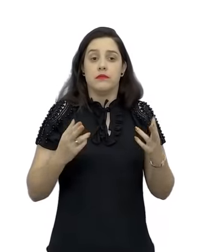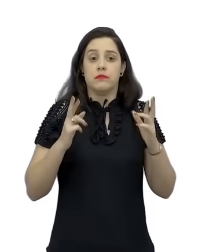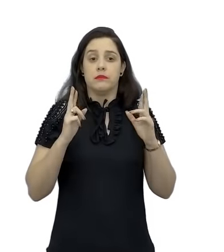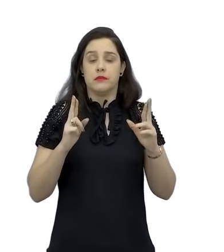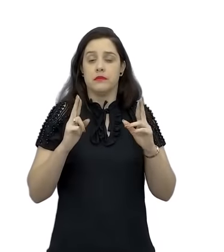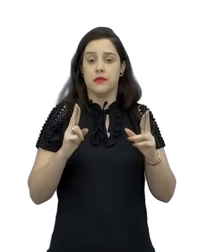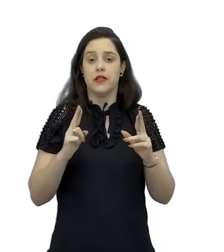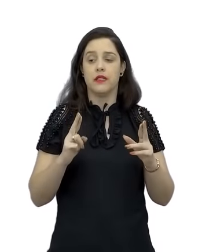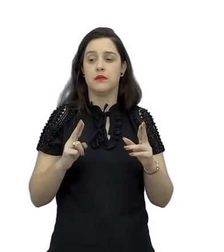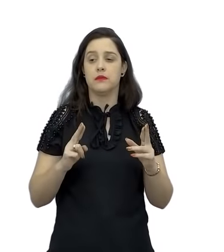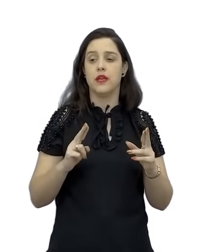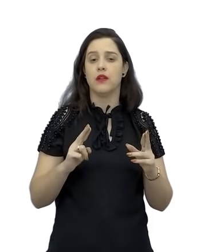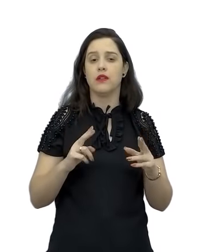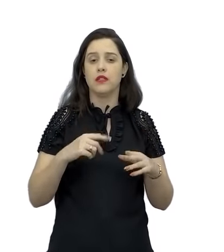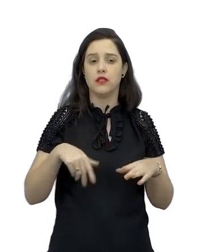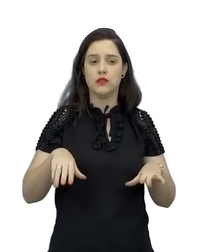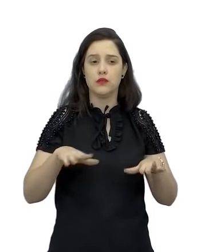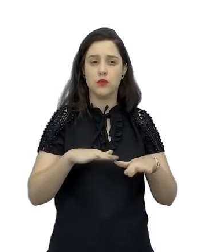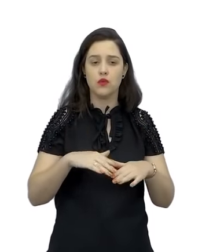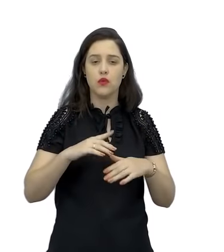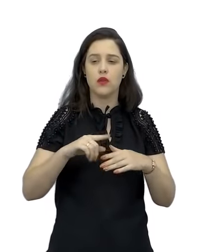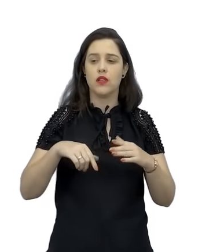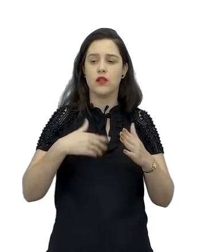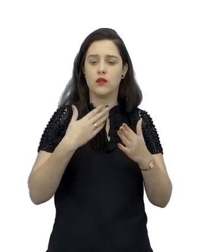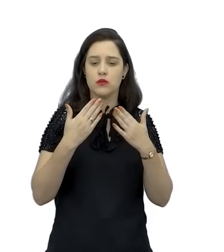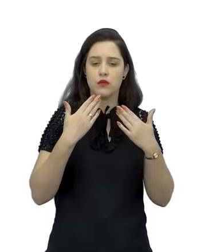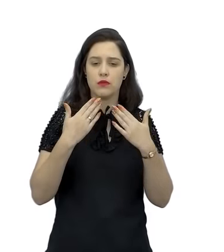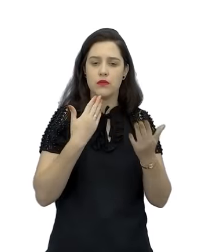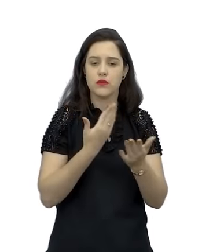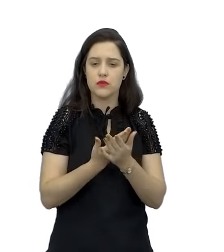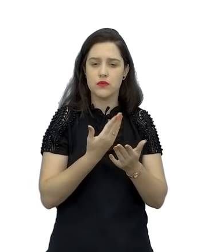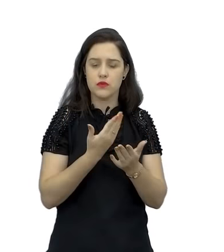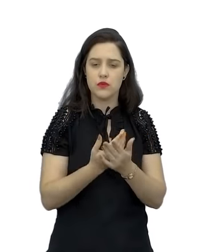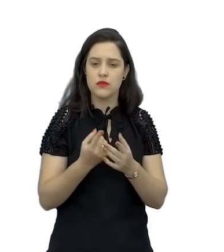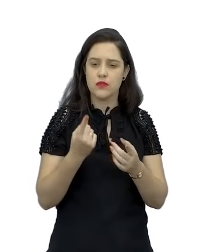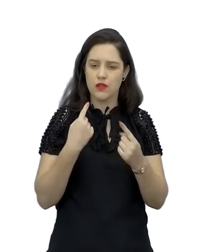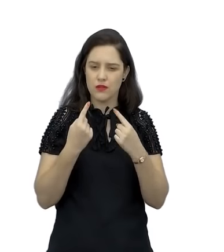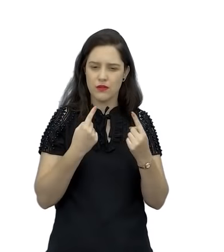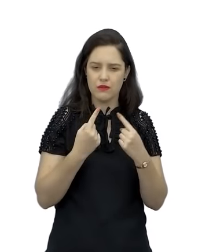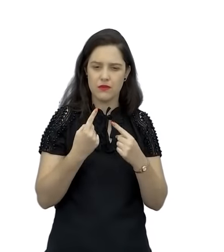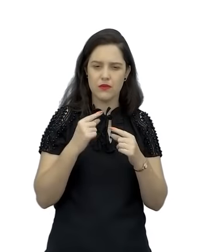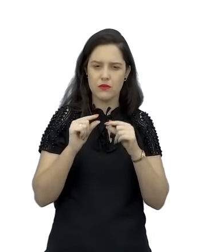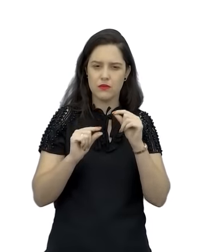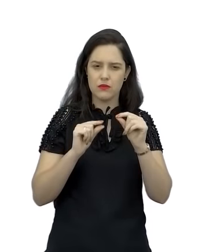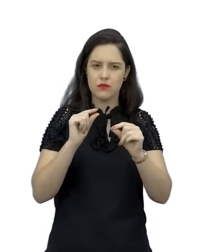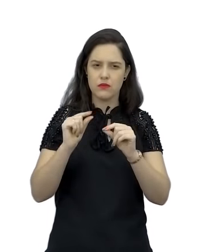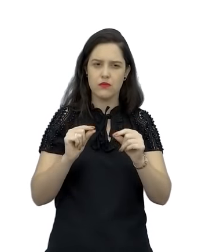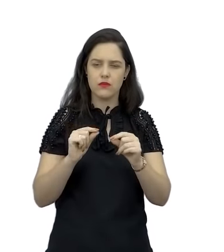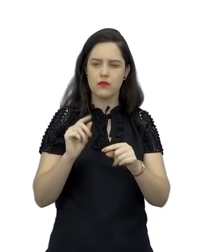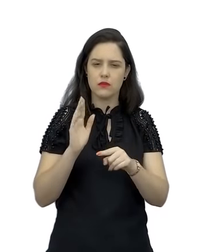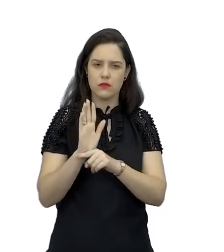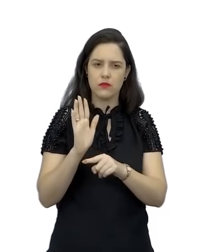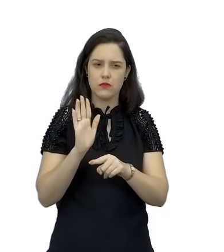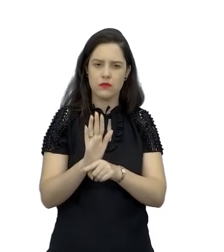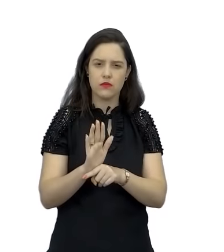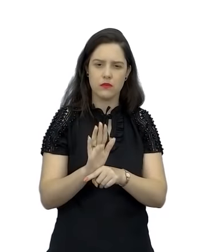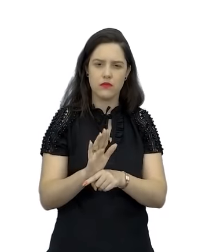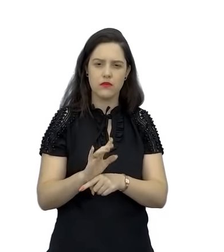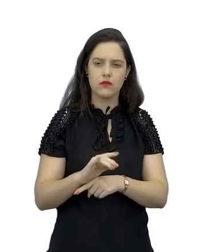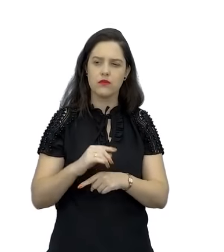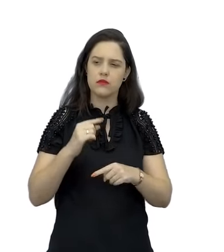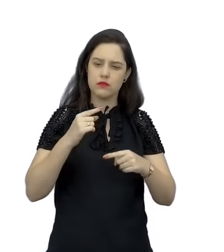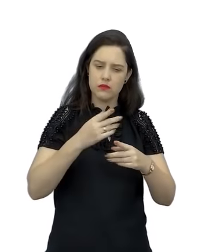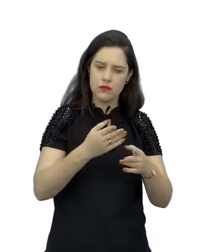todas esses nossos estudos, essas nossas conversas, né, eles contribuam para o estudo